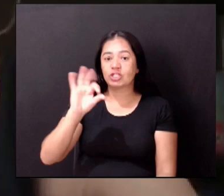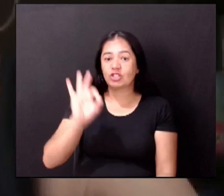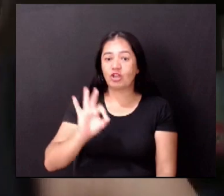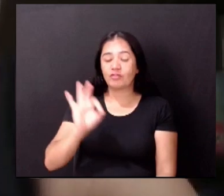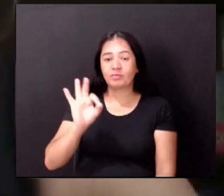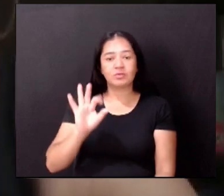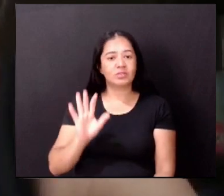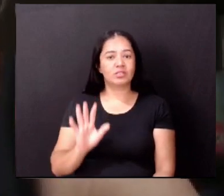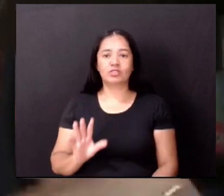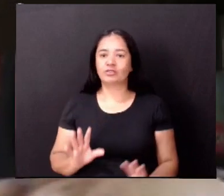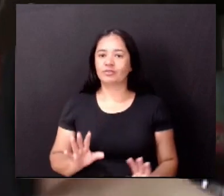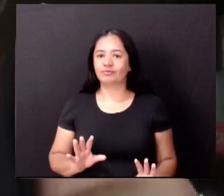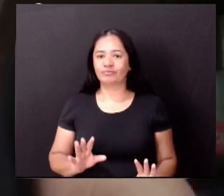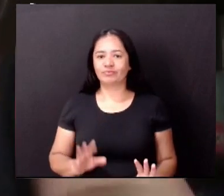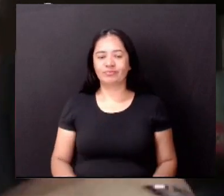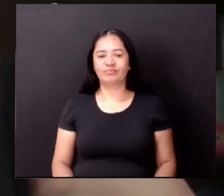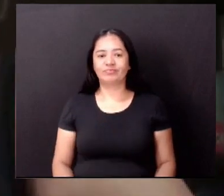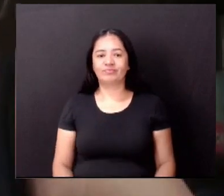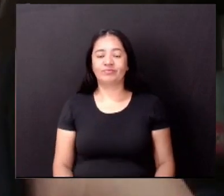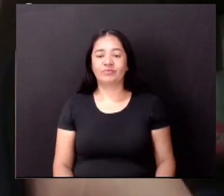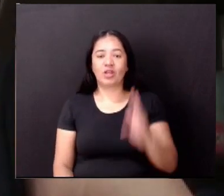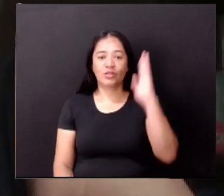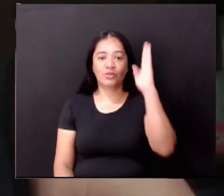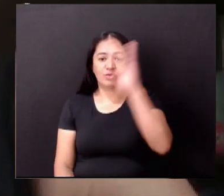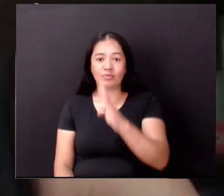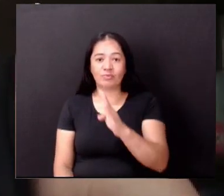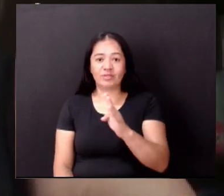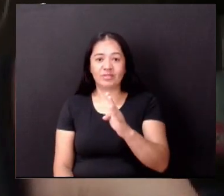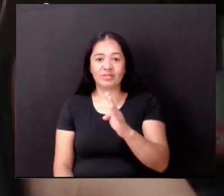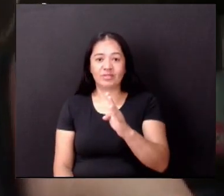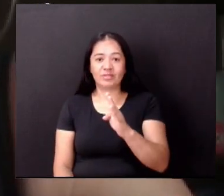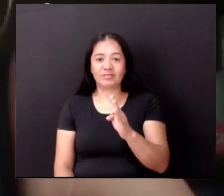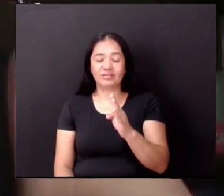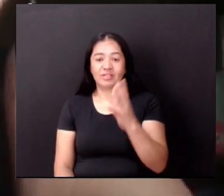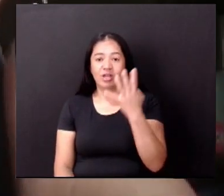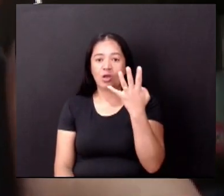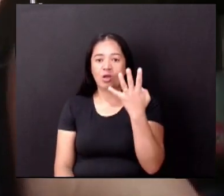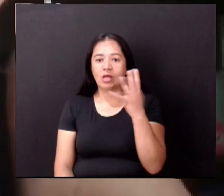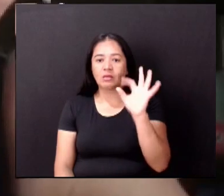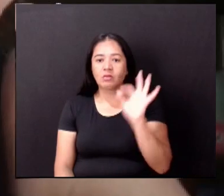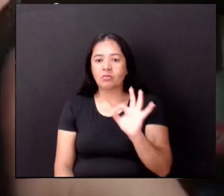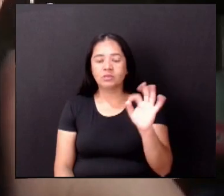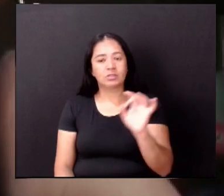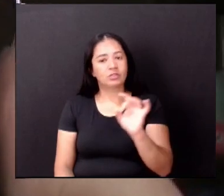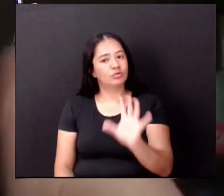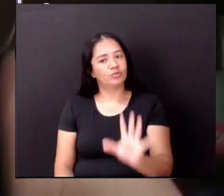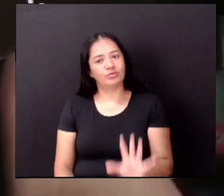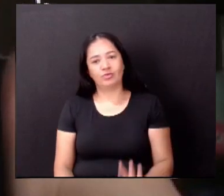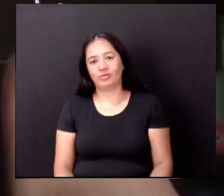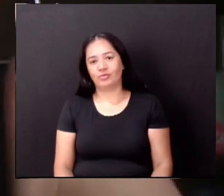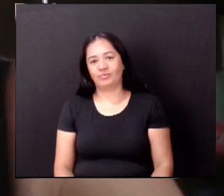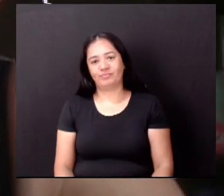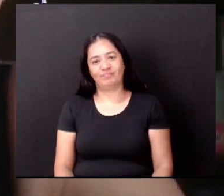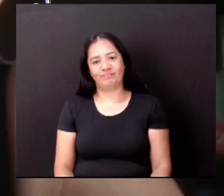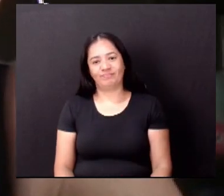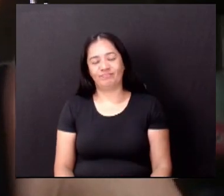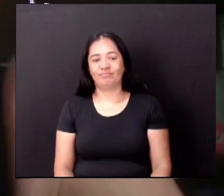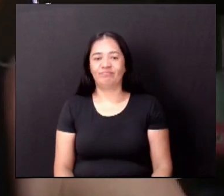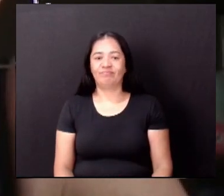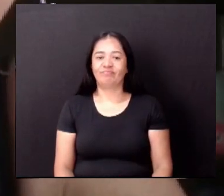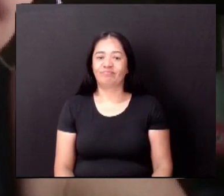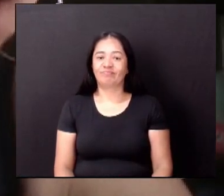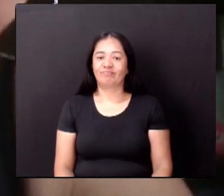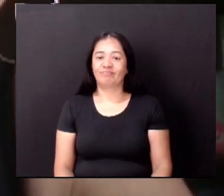de 19% de resíduos sólidos. No Brasil, esse número cai para 4%